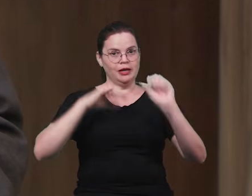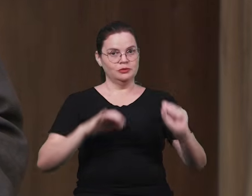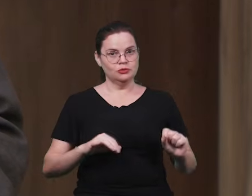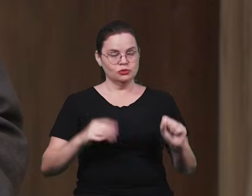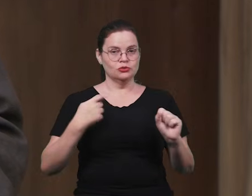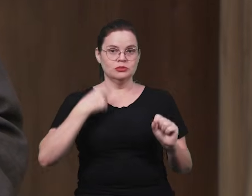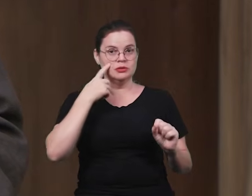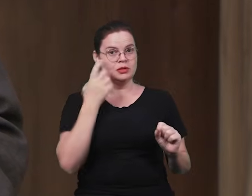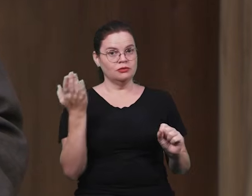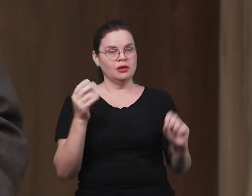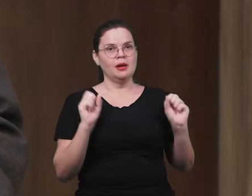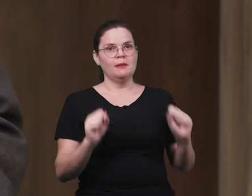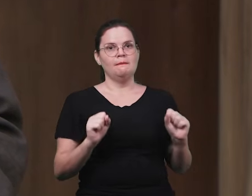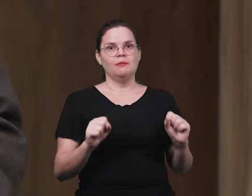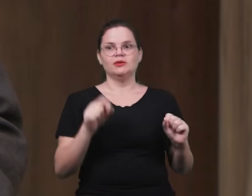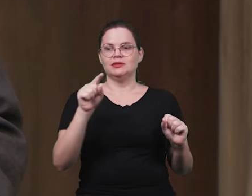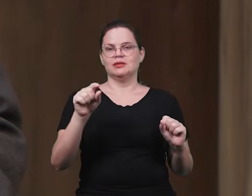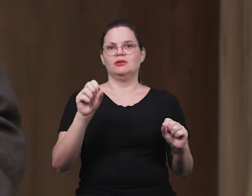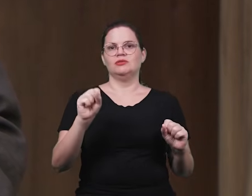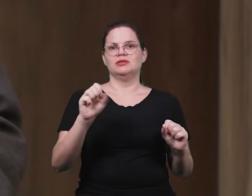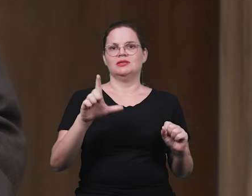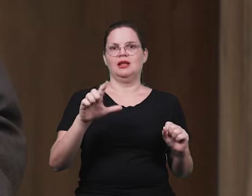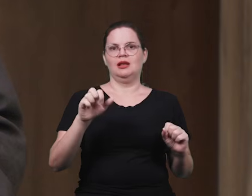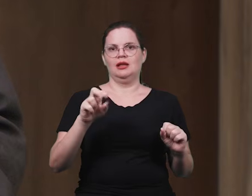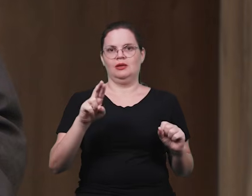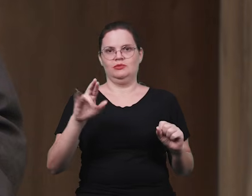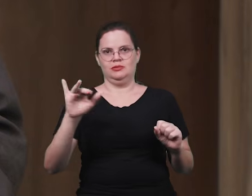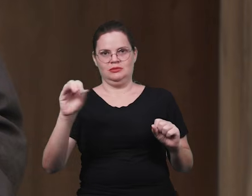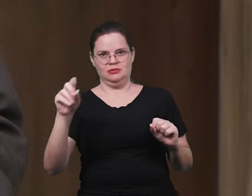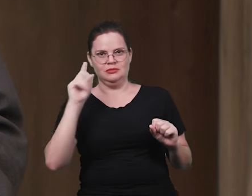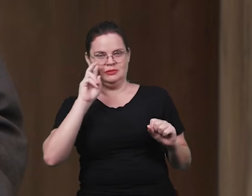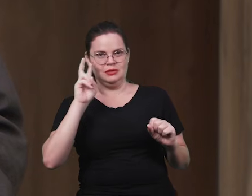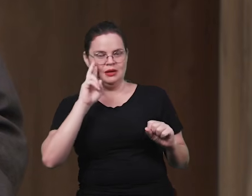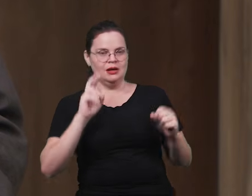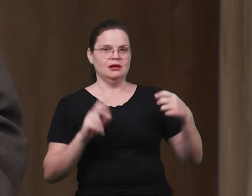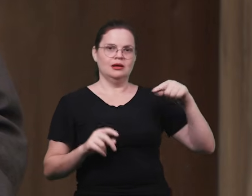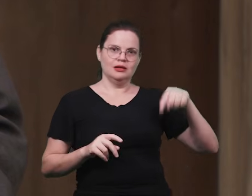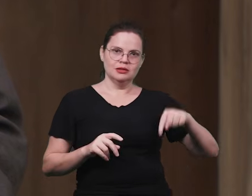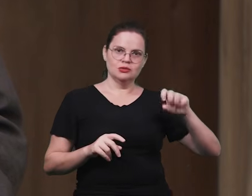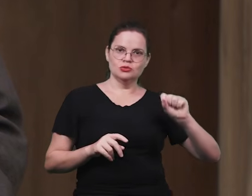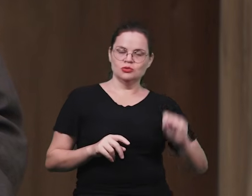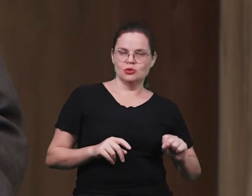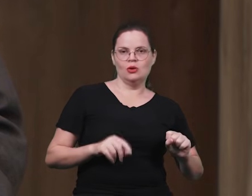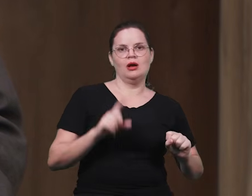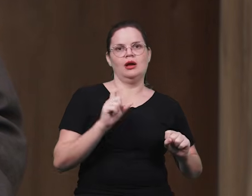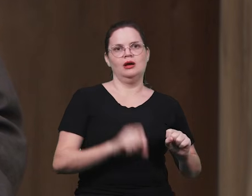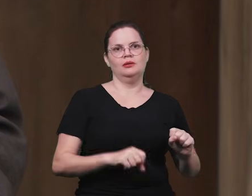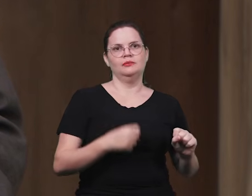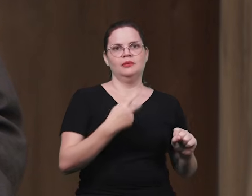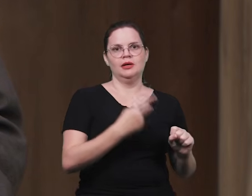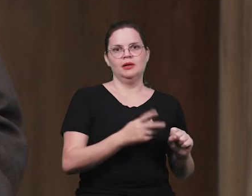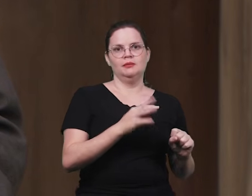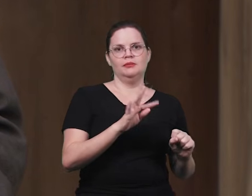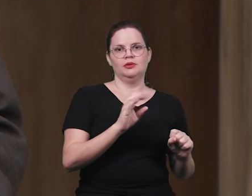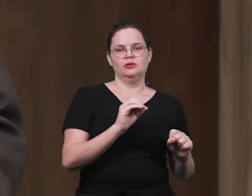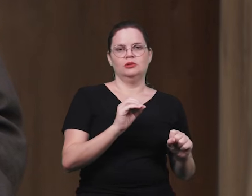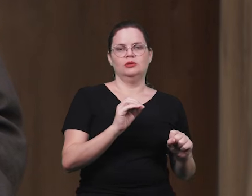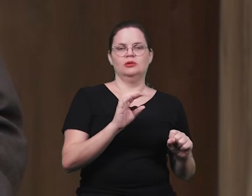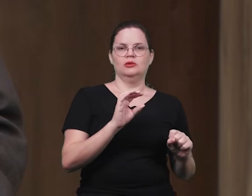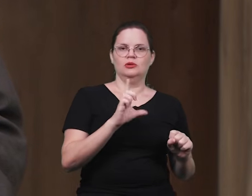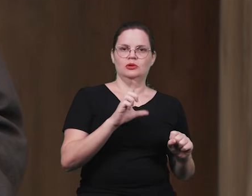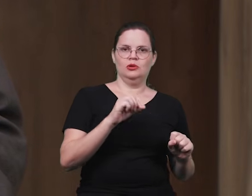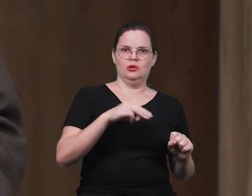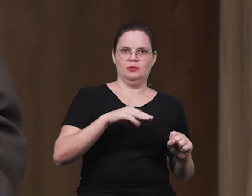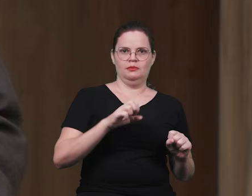norte, refere aos Seleucidas. E quando se refere ao sul, se refere aos Ptolomeus.